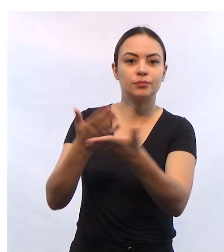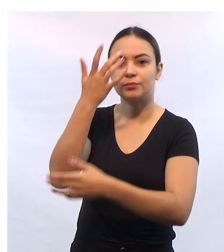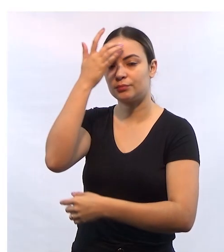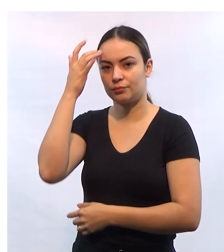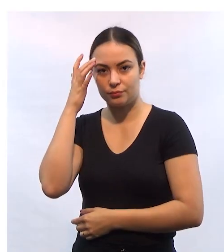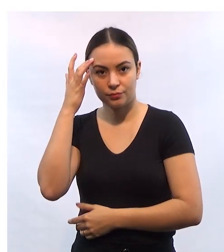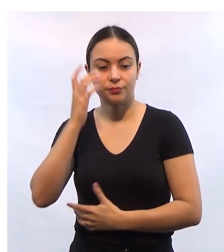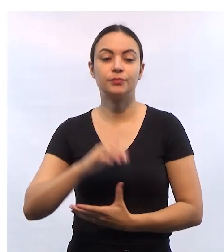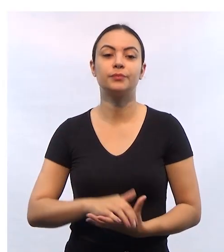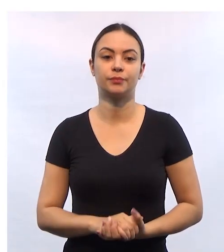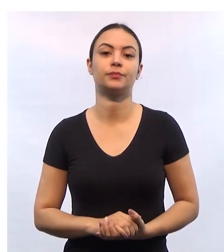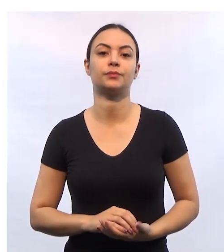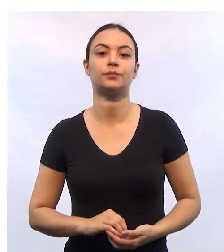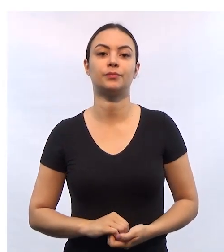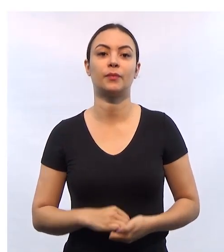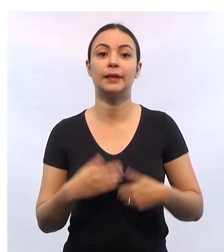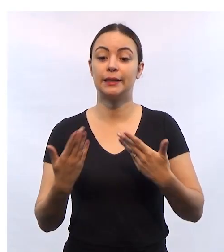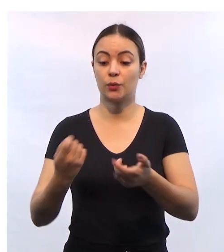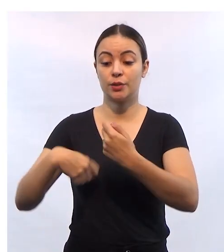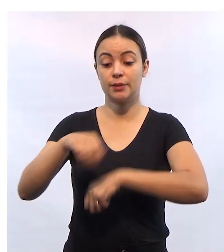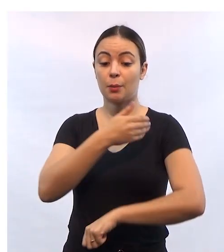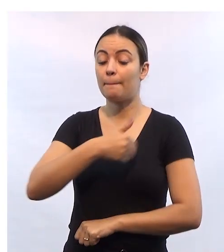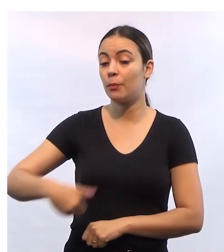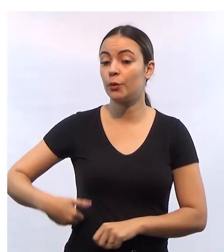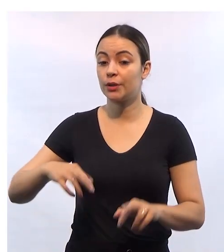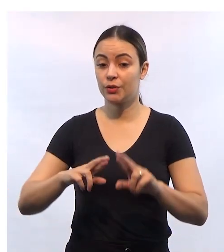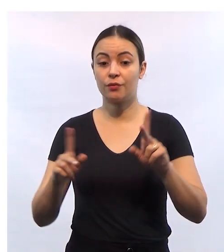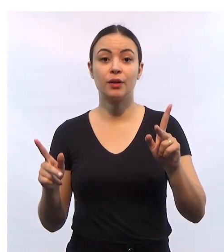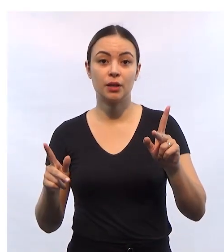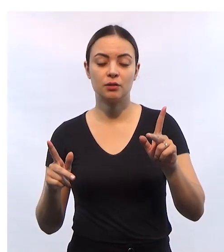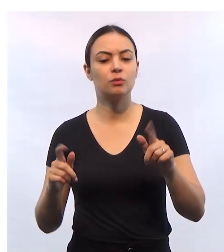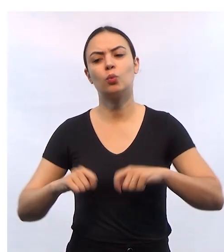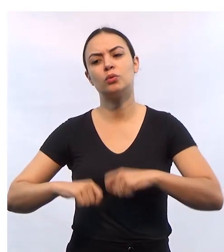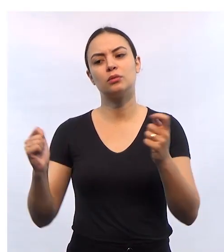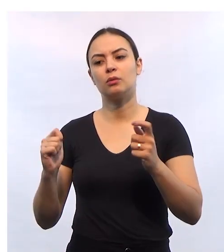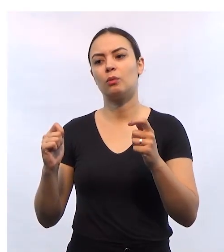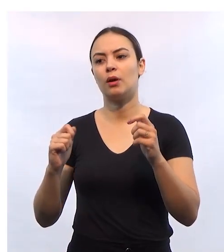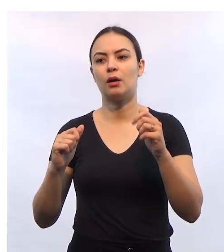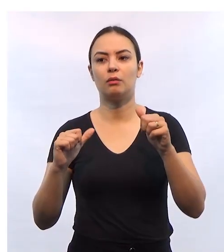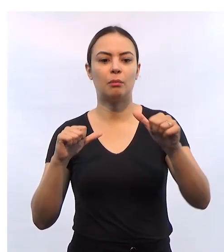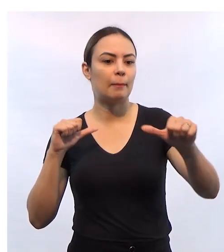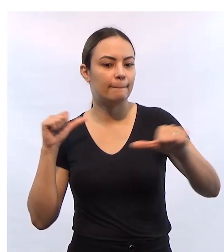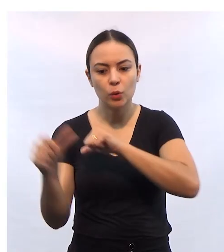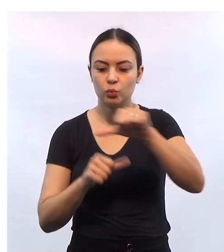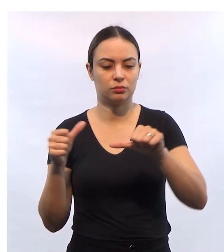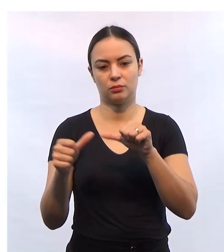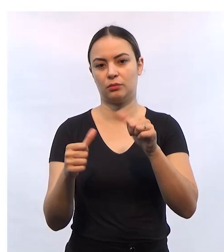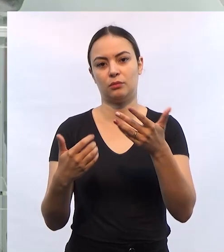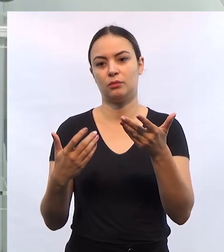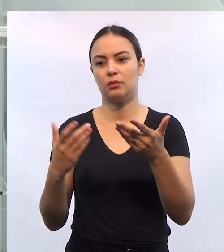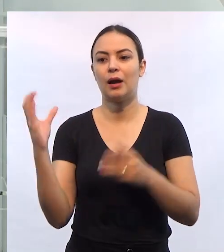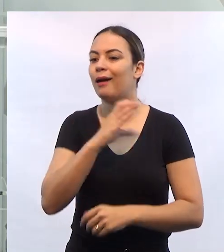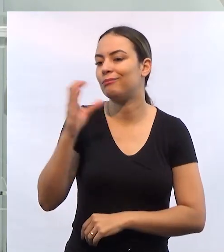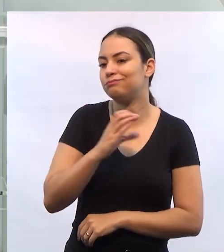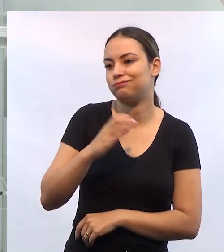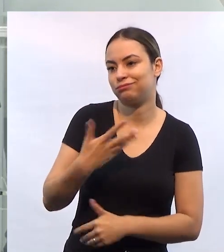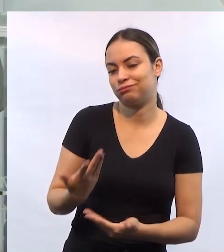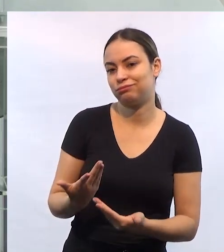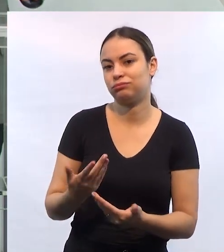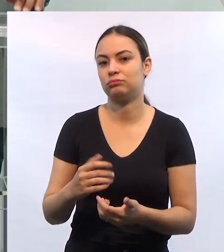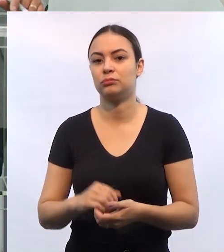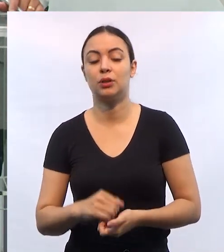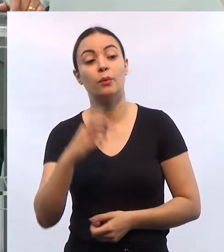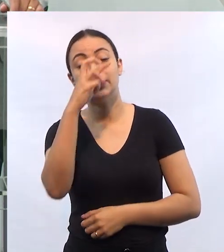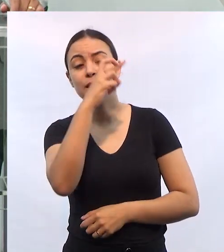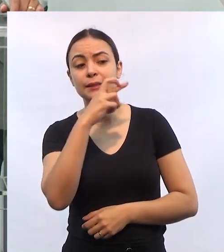processos quando se trata de ter que realizar alterações de última hora. Ela permanece inalterável. Não dá para resolver de